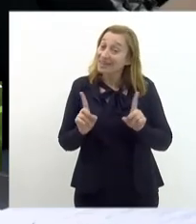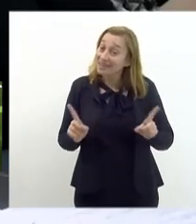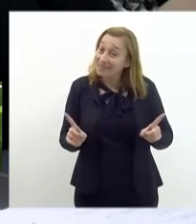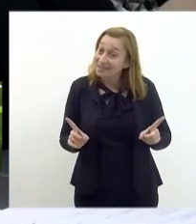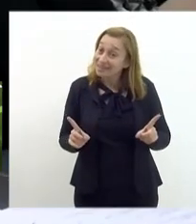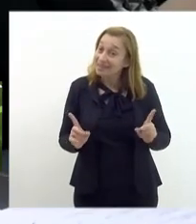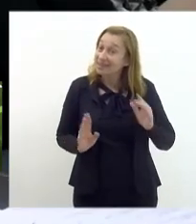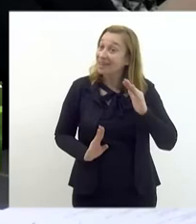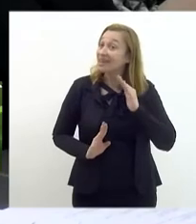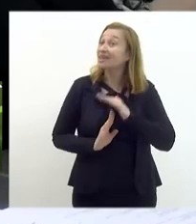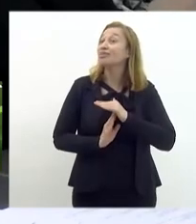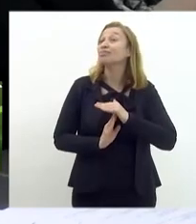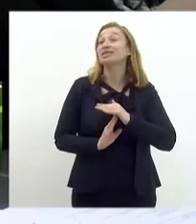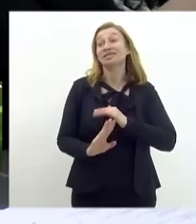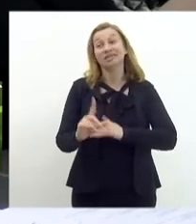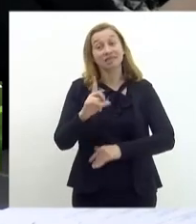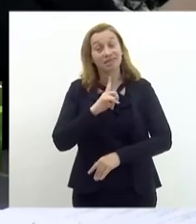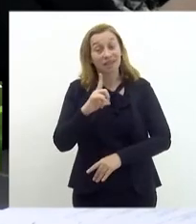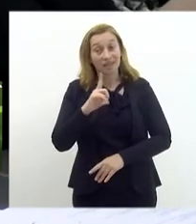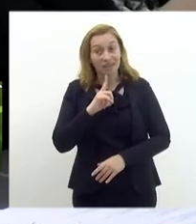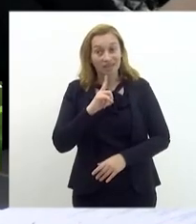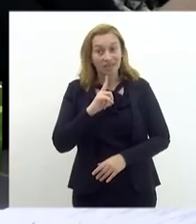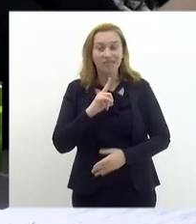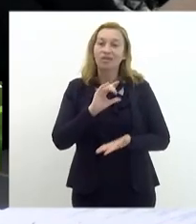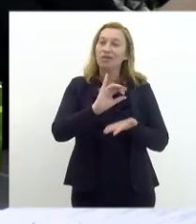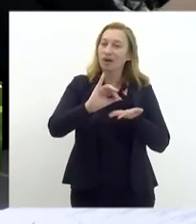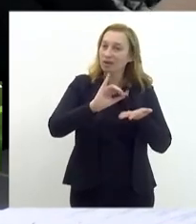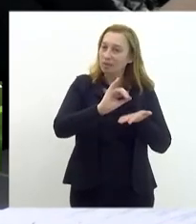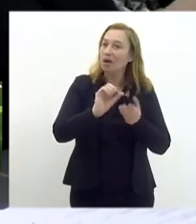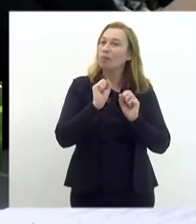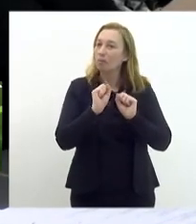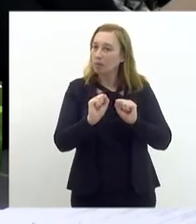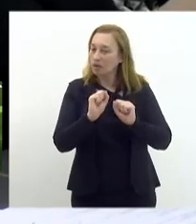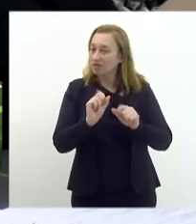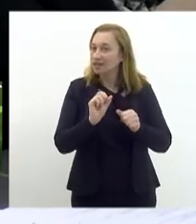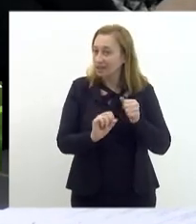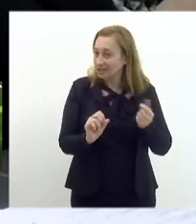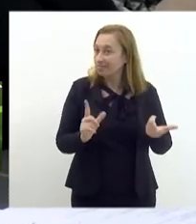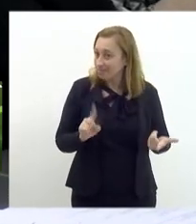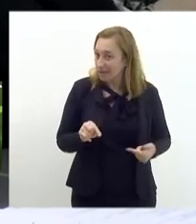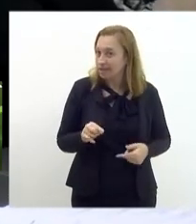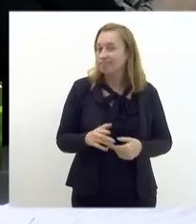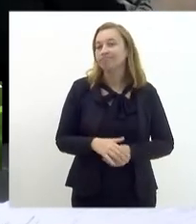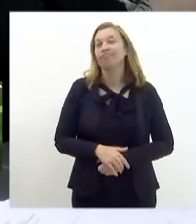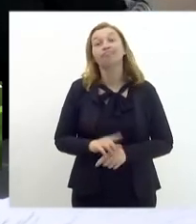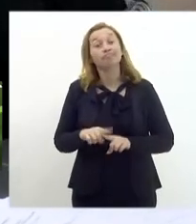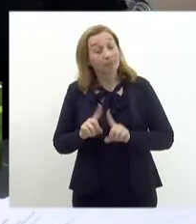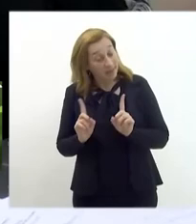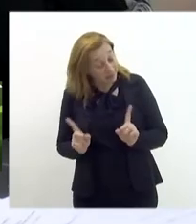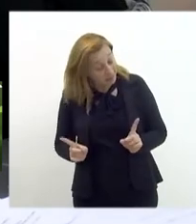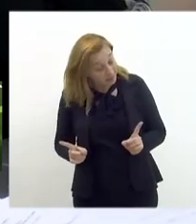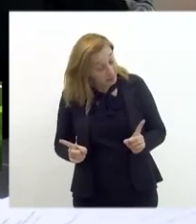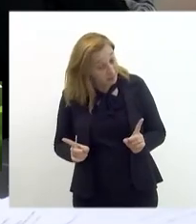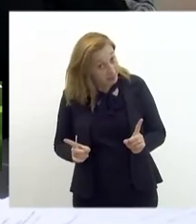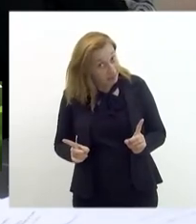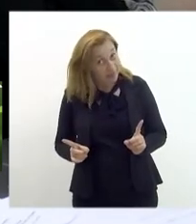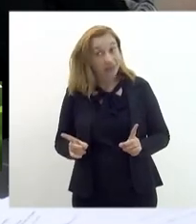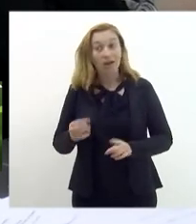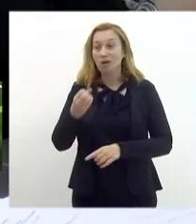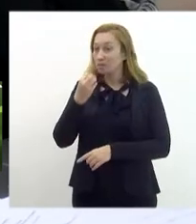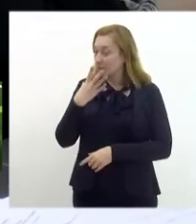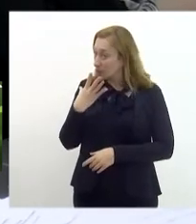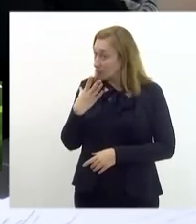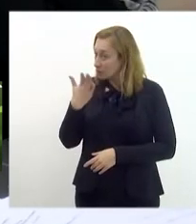tem limites o que o capital pode fazer, né? Mas foi boa